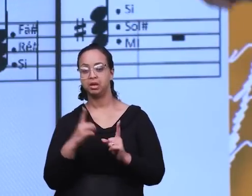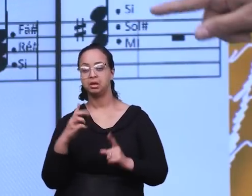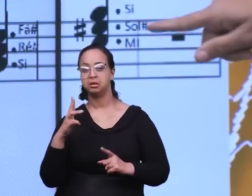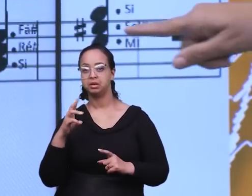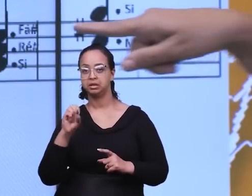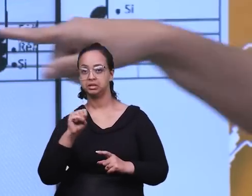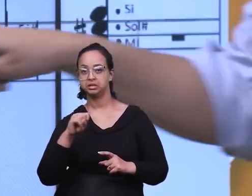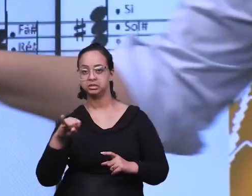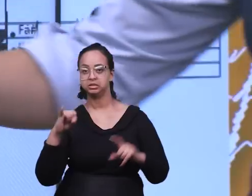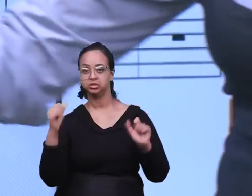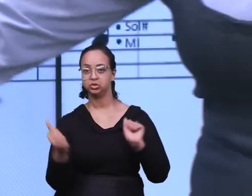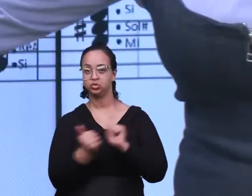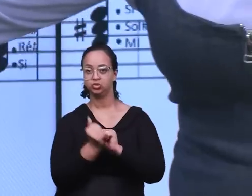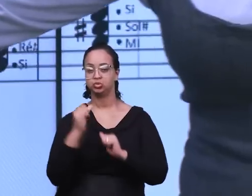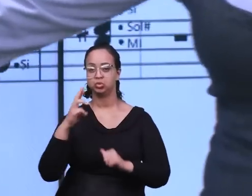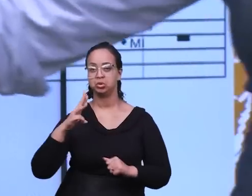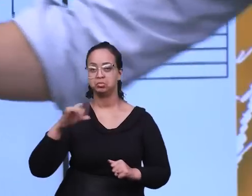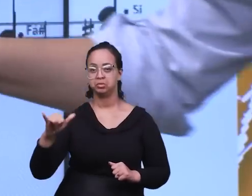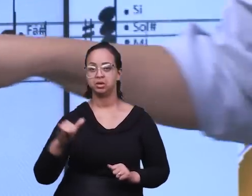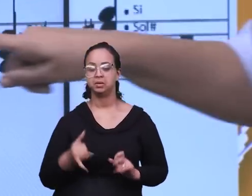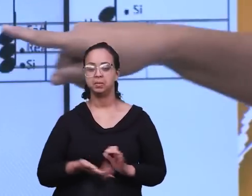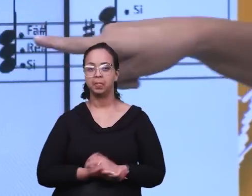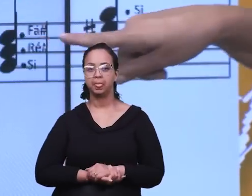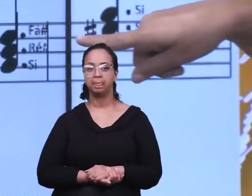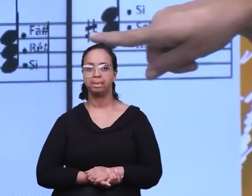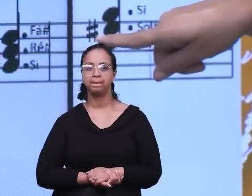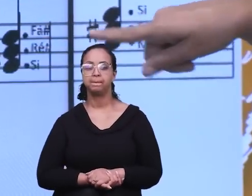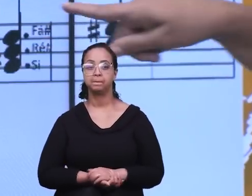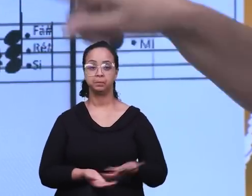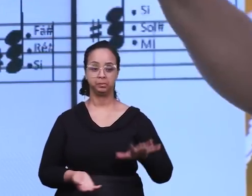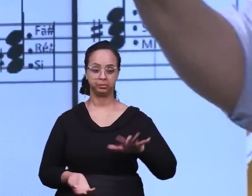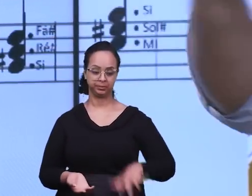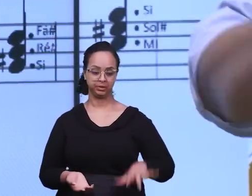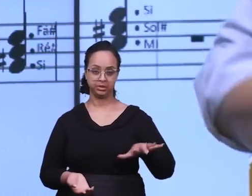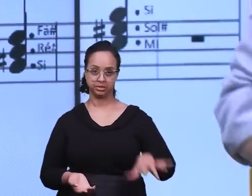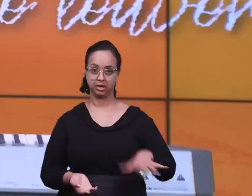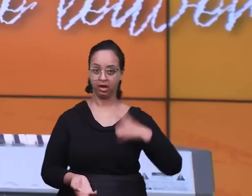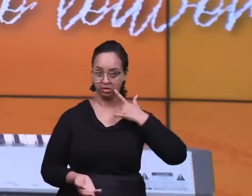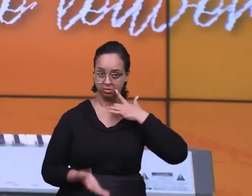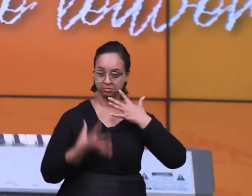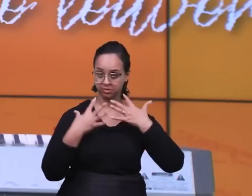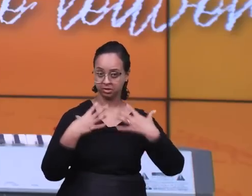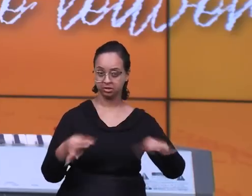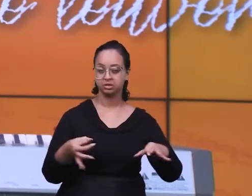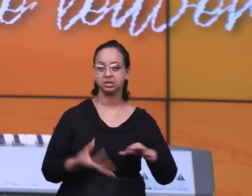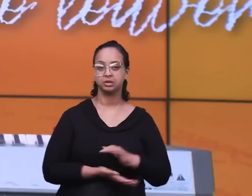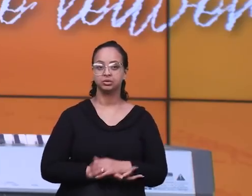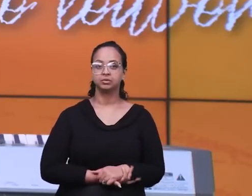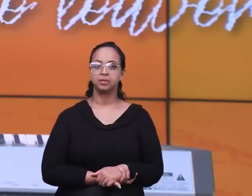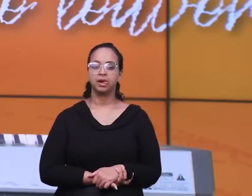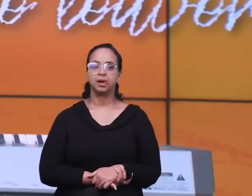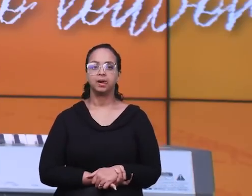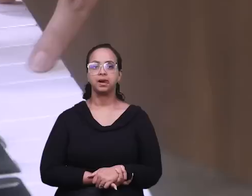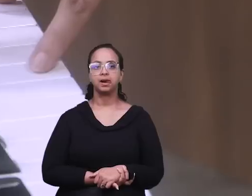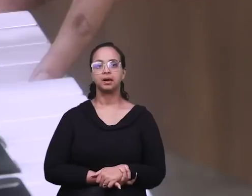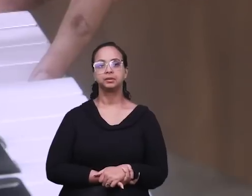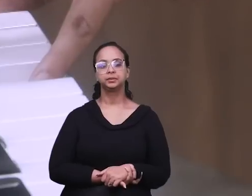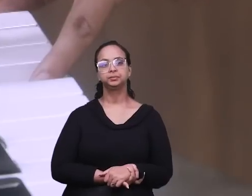Mi. Agora nós vamos passar somente os acordes da mão esquerda. Vamos